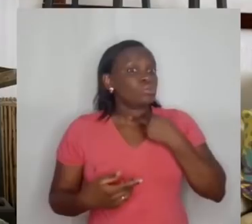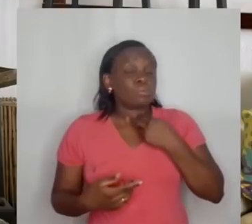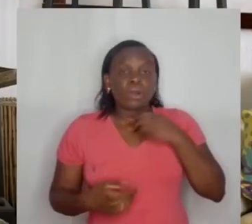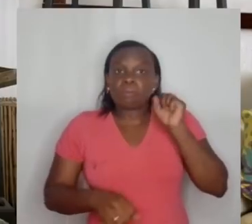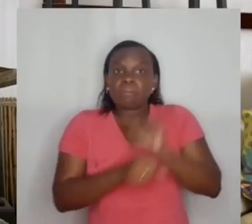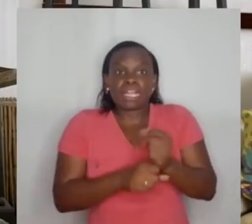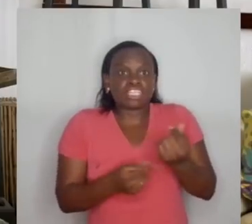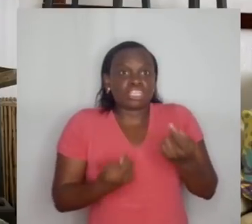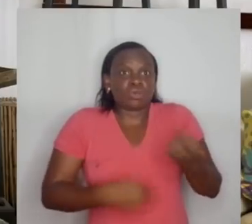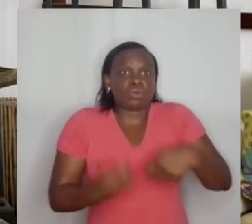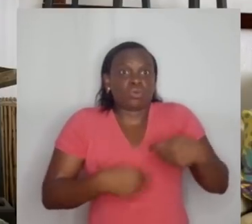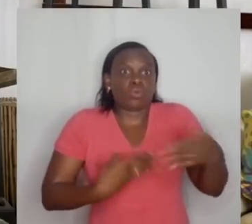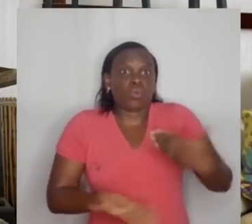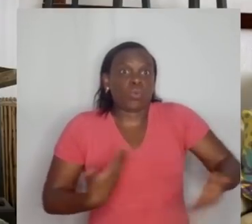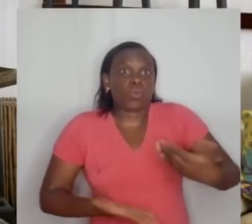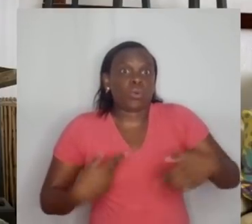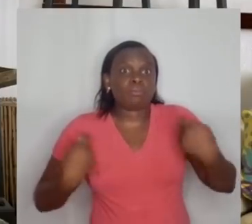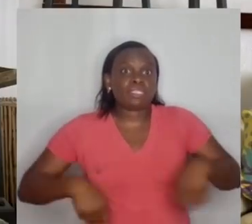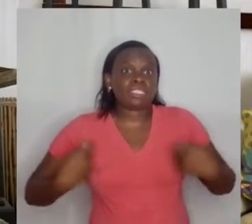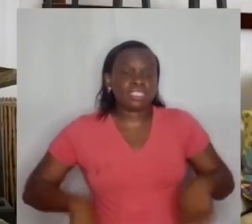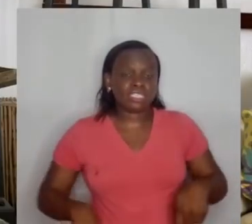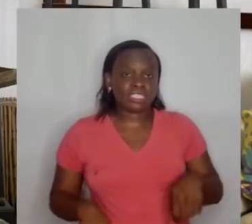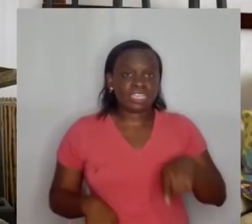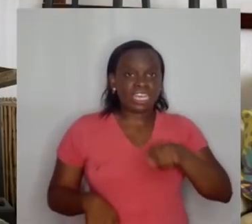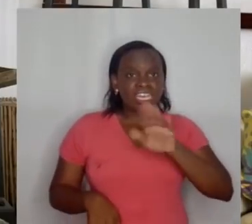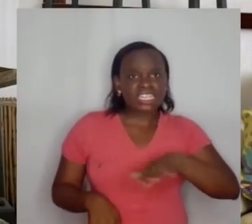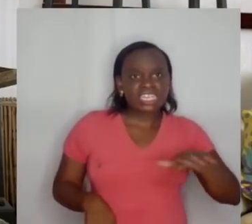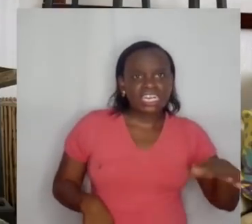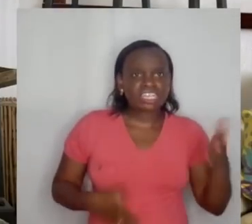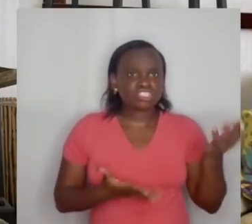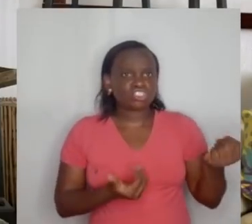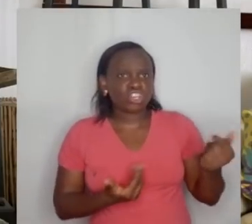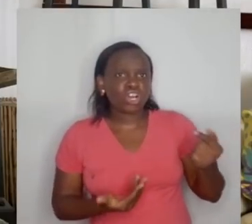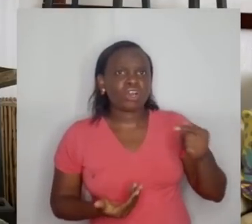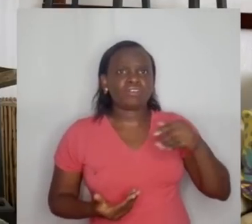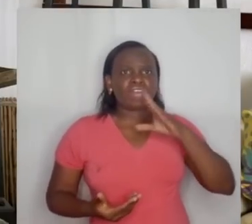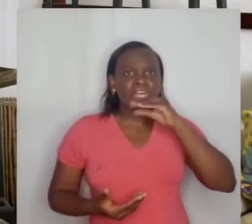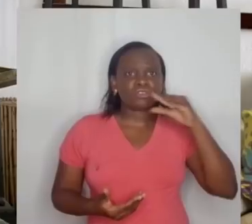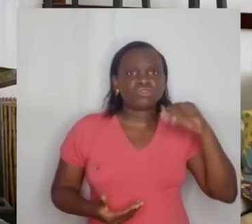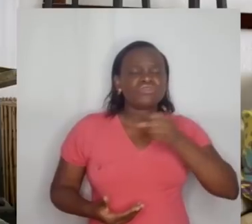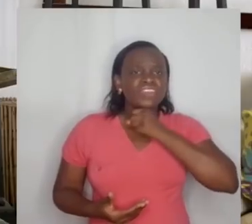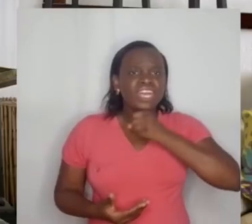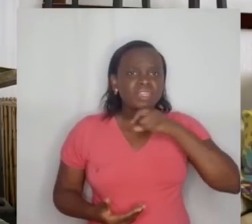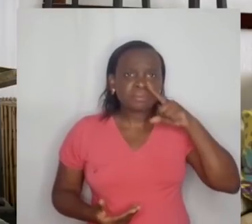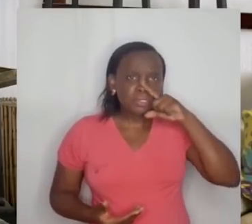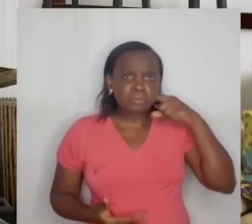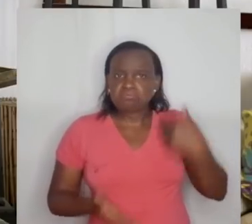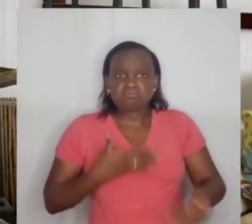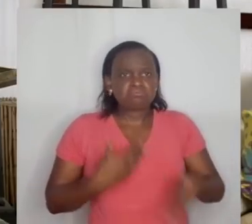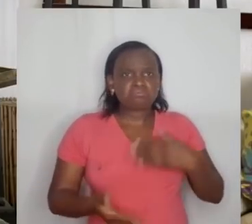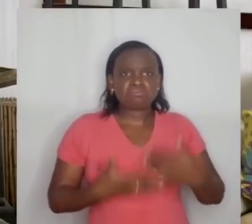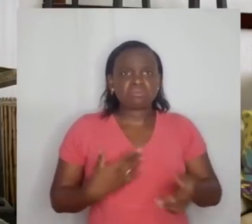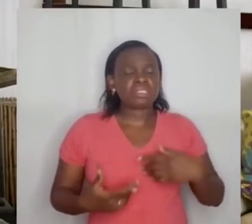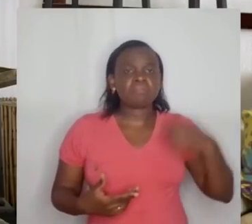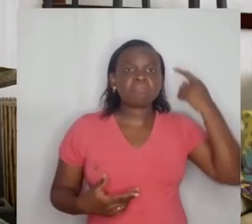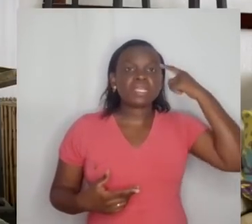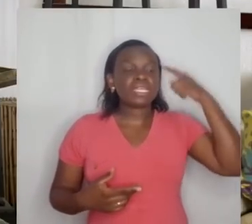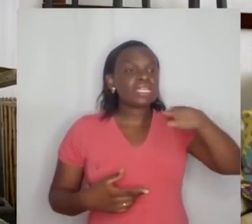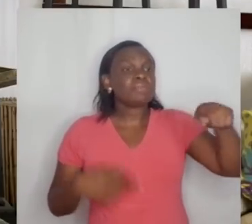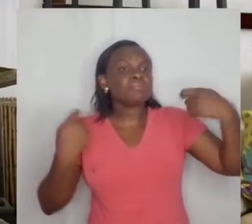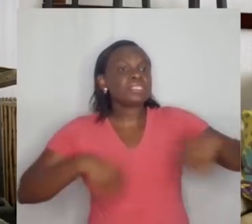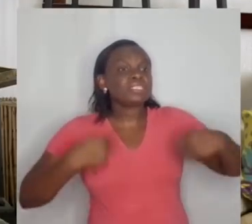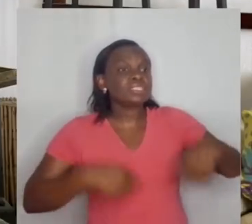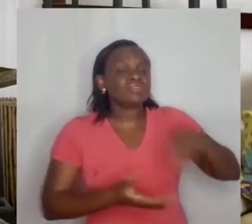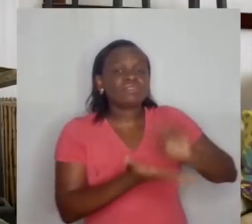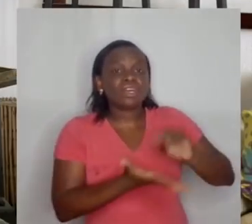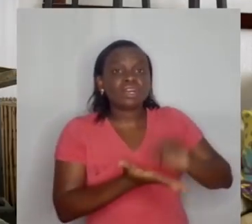não pode parar, mesmo que coloque em risco crianças, jovens, adultos e velhos, na medida em que desconhecem as